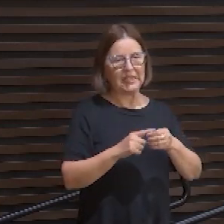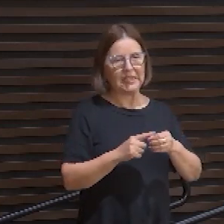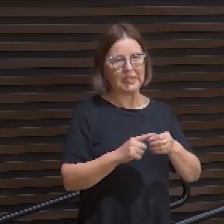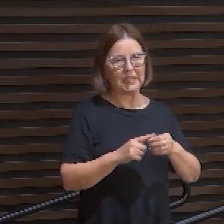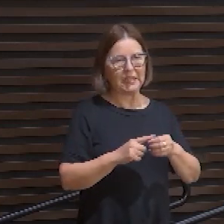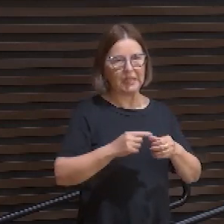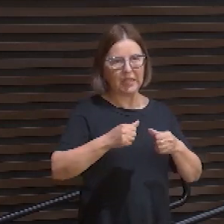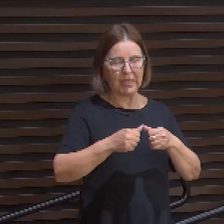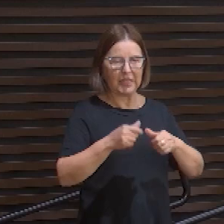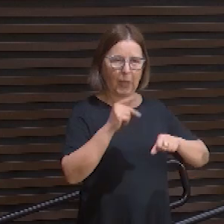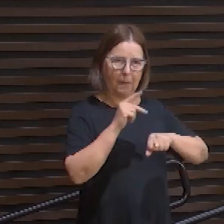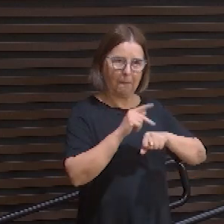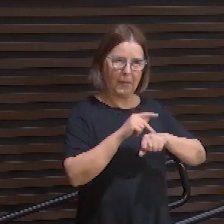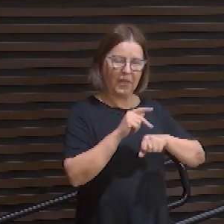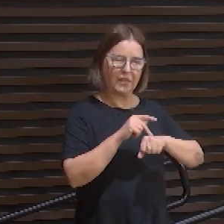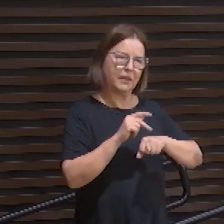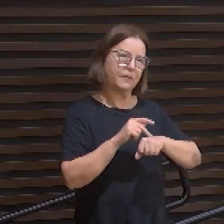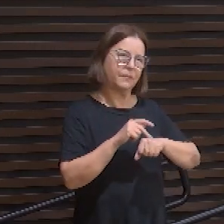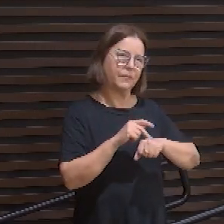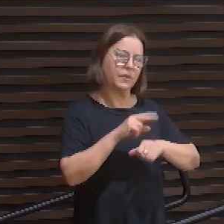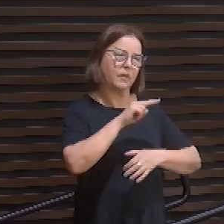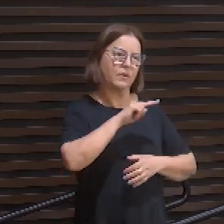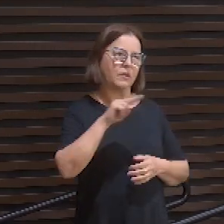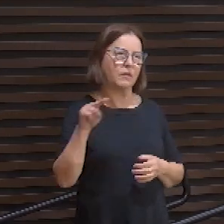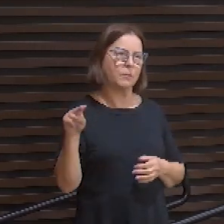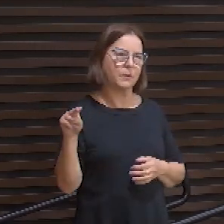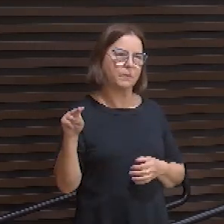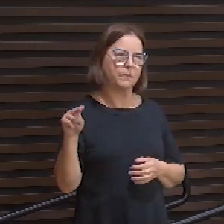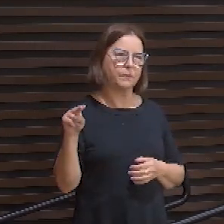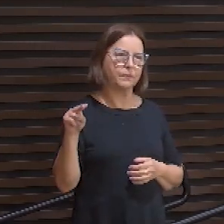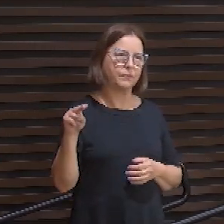montículo, que foi chamado de